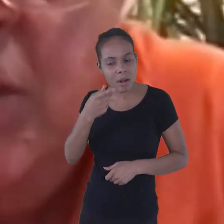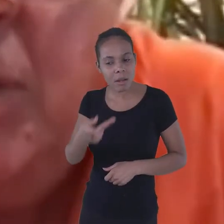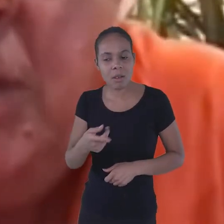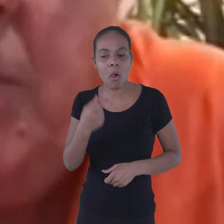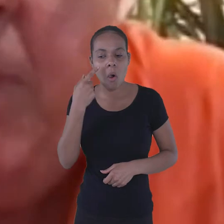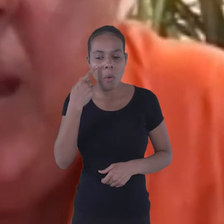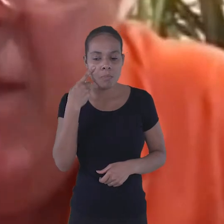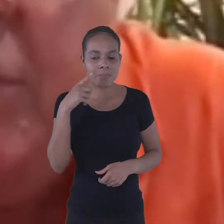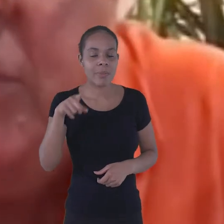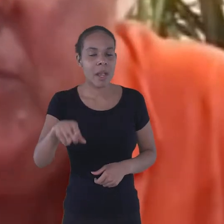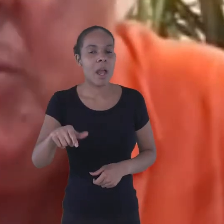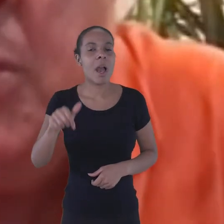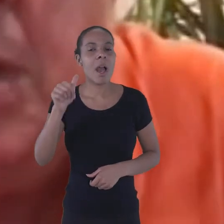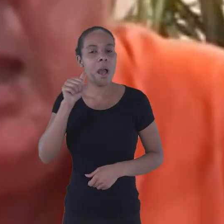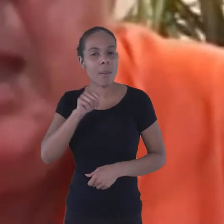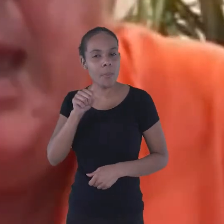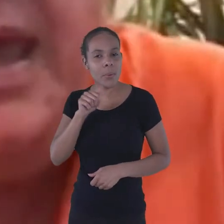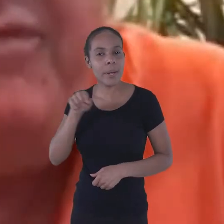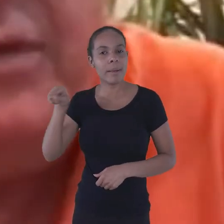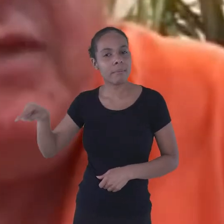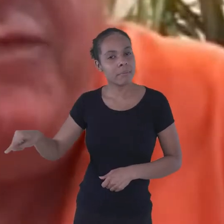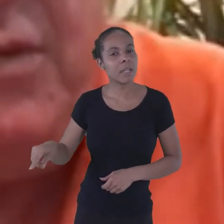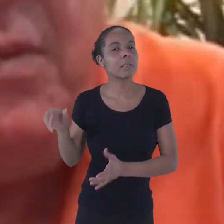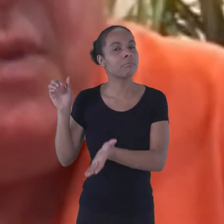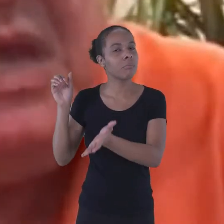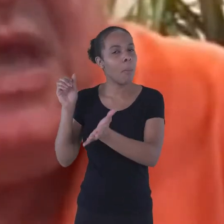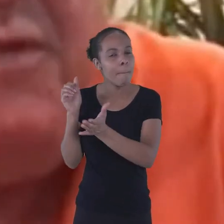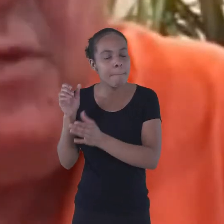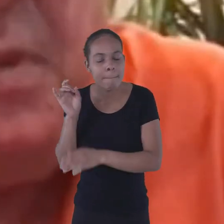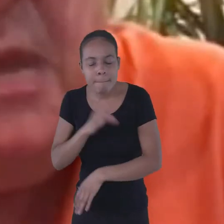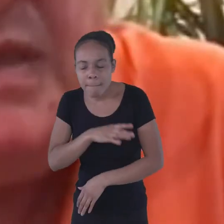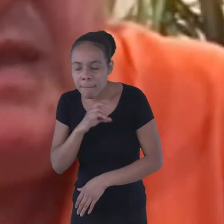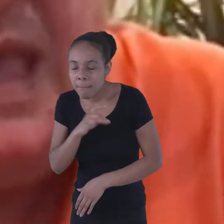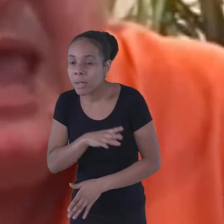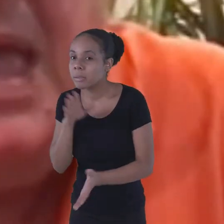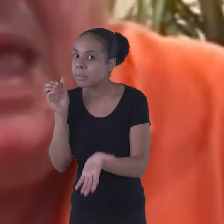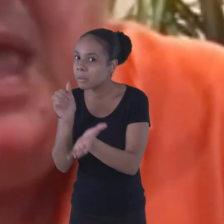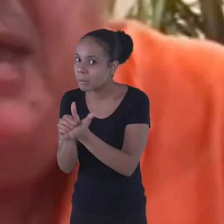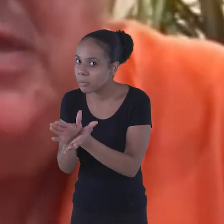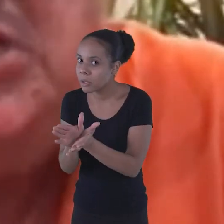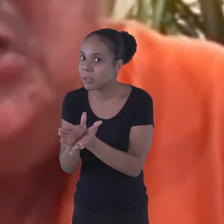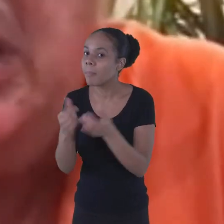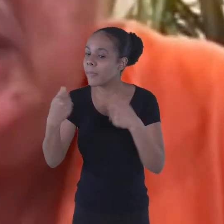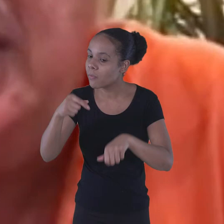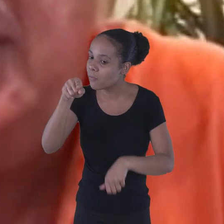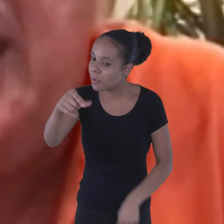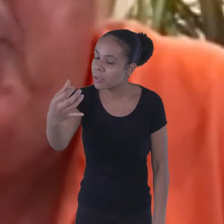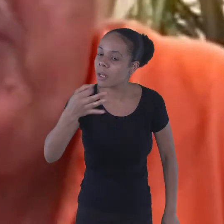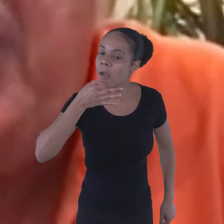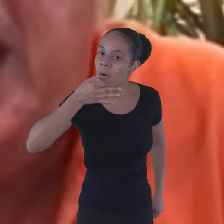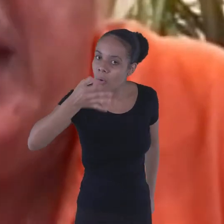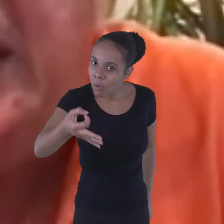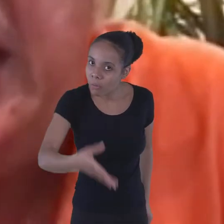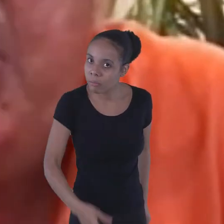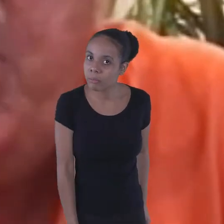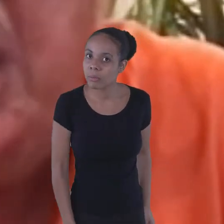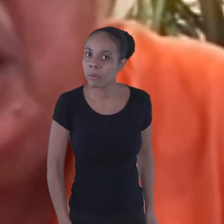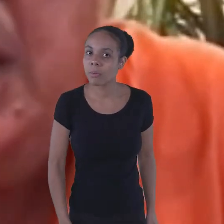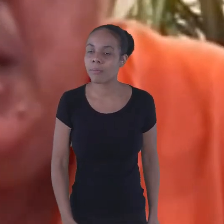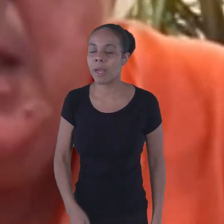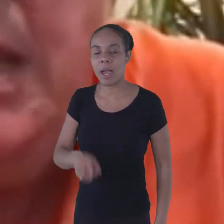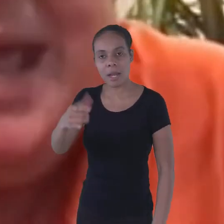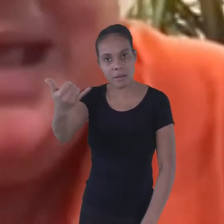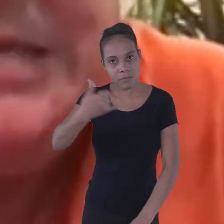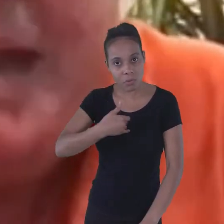demitida, e eu queria uma palavra do senhor. Ele falou para mim, Zezé, diga a Zezé para ficar